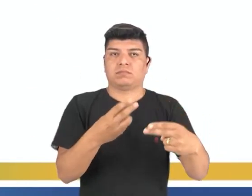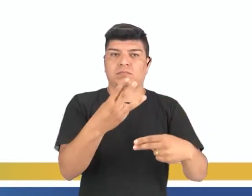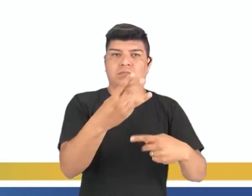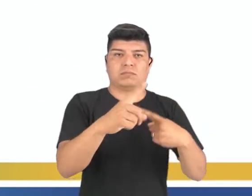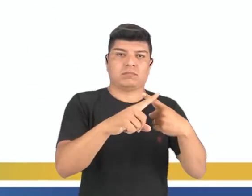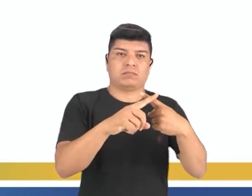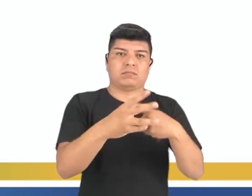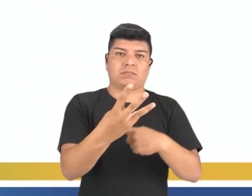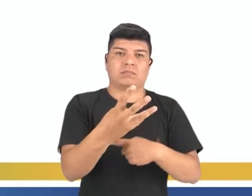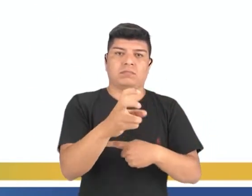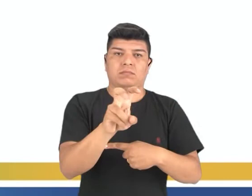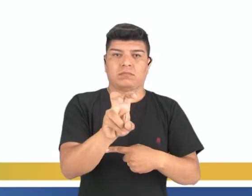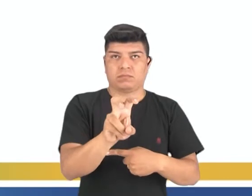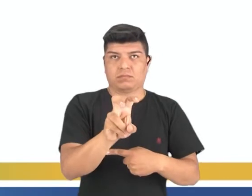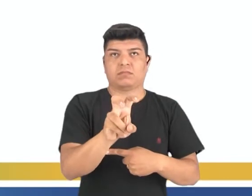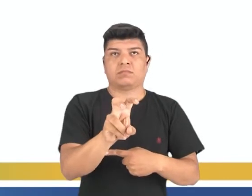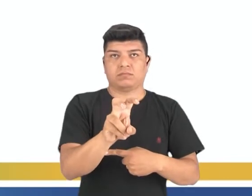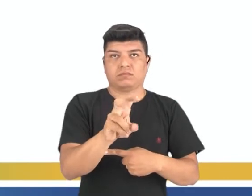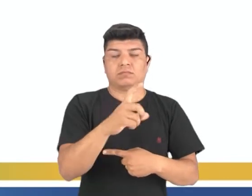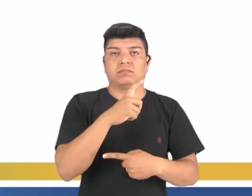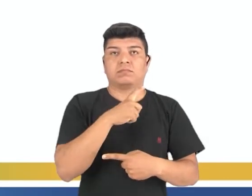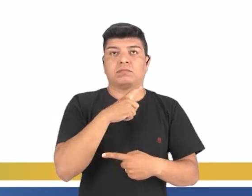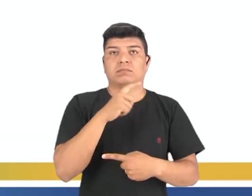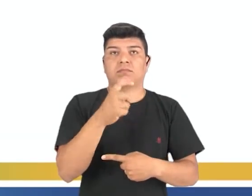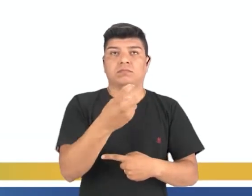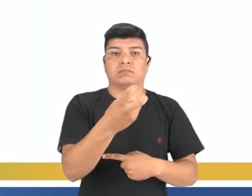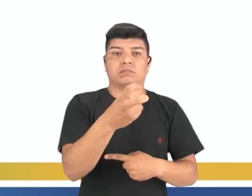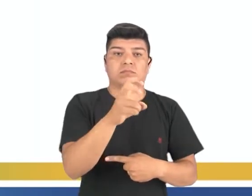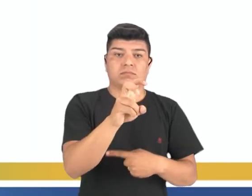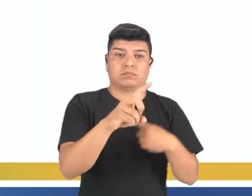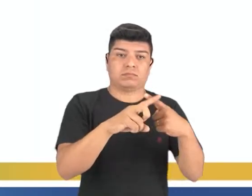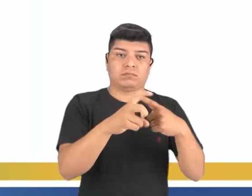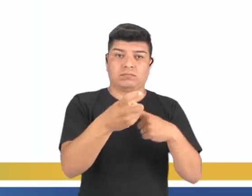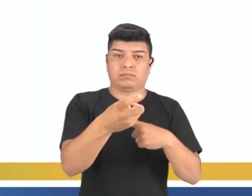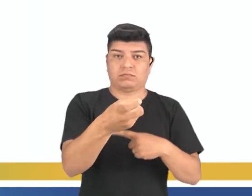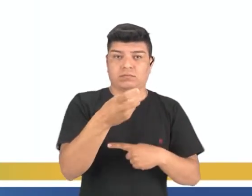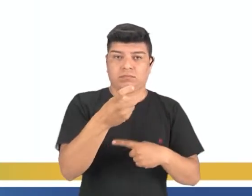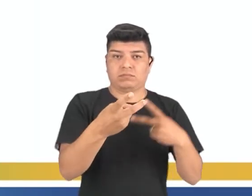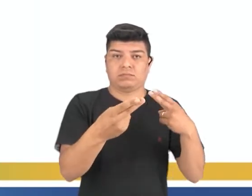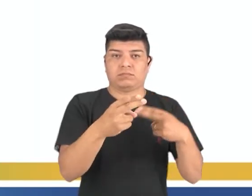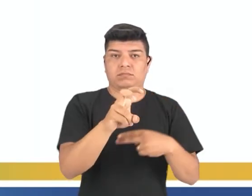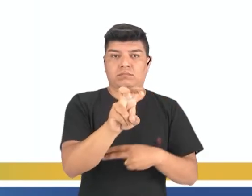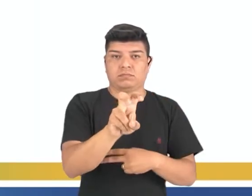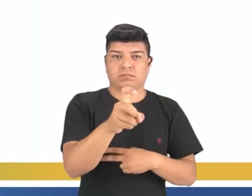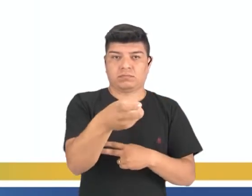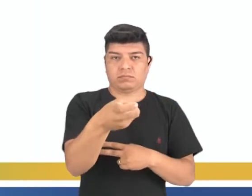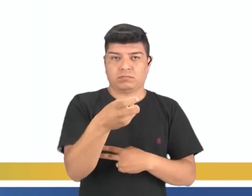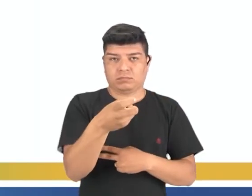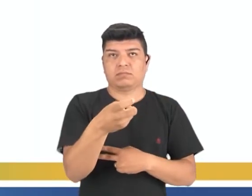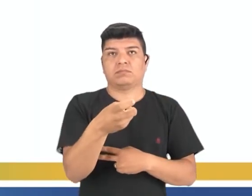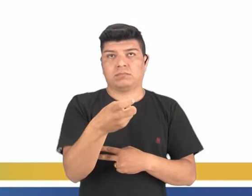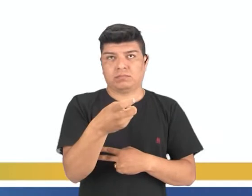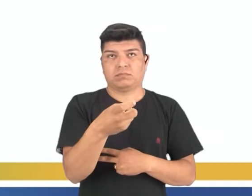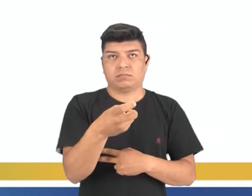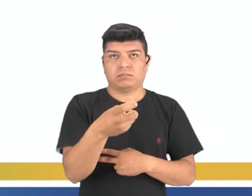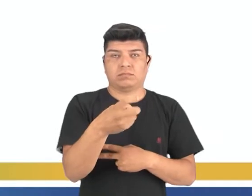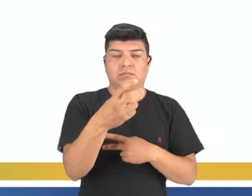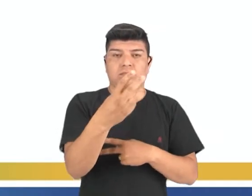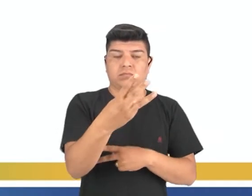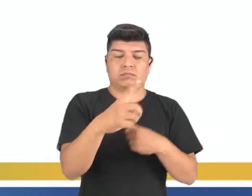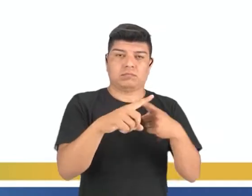3 vezes 45. Então temos que 5 vezes x é igual a 5x e 3 vezes 45 é igual